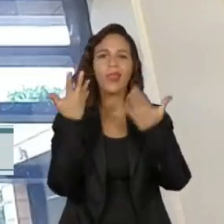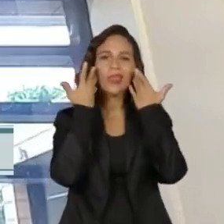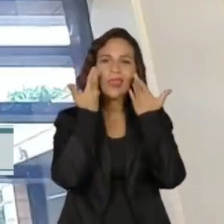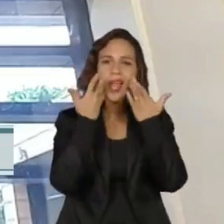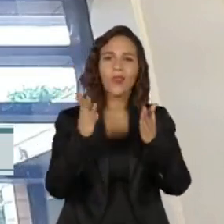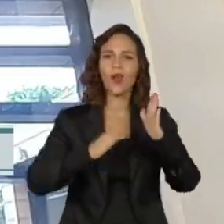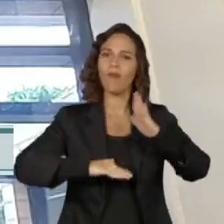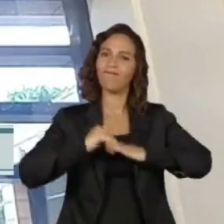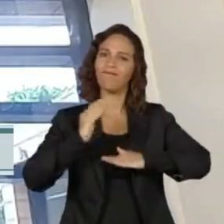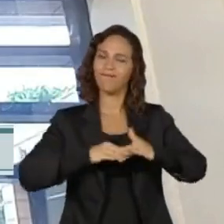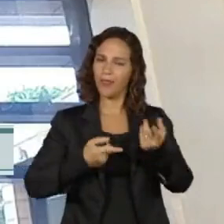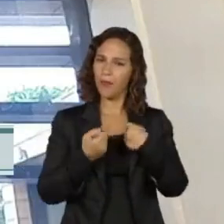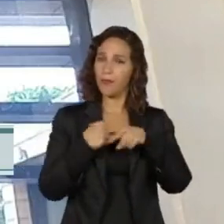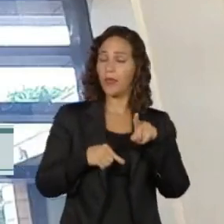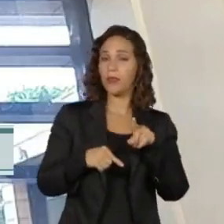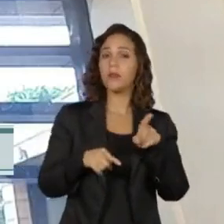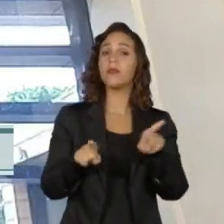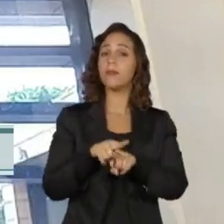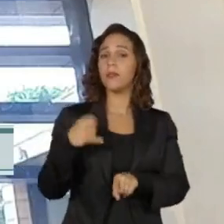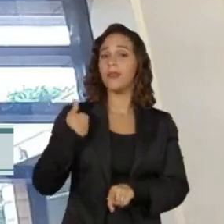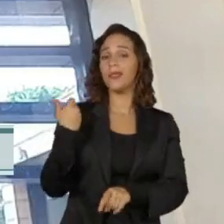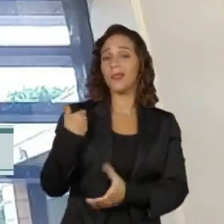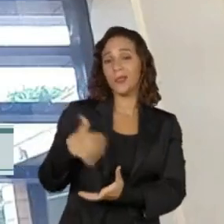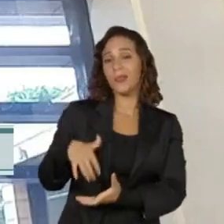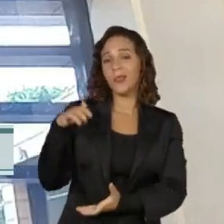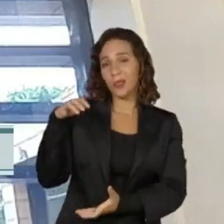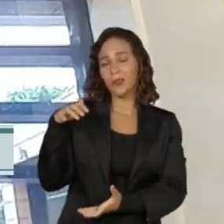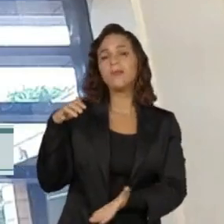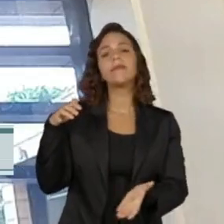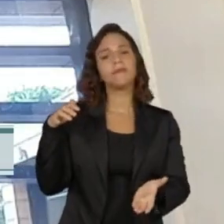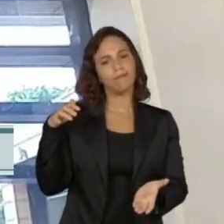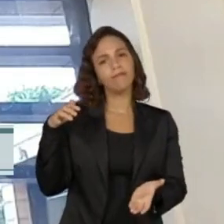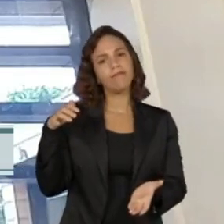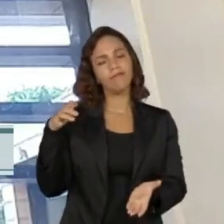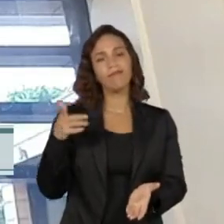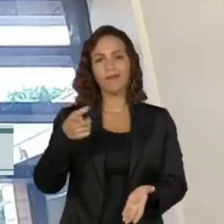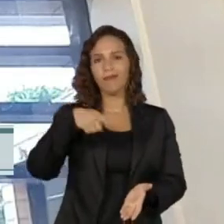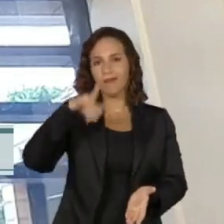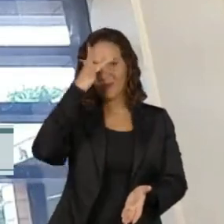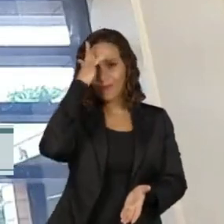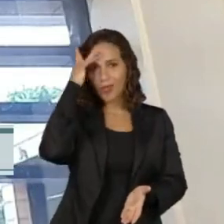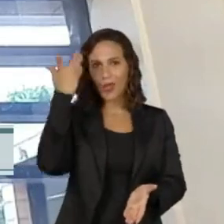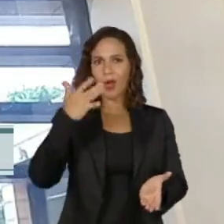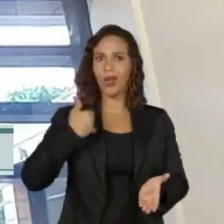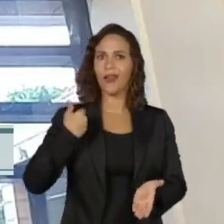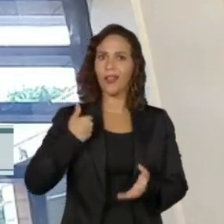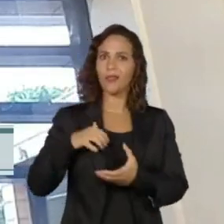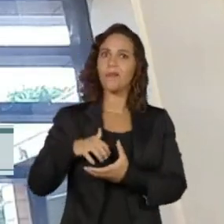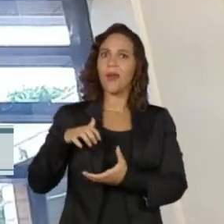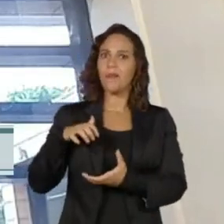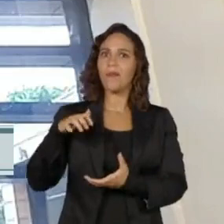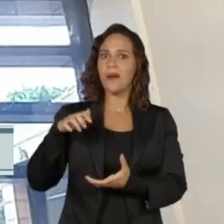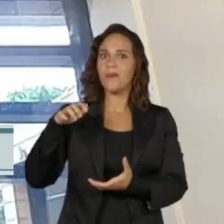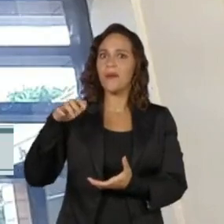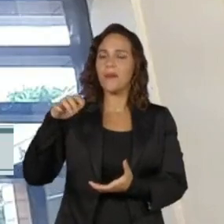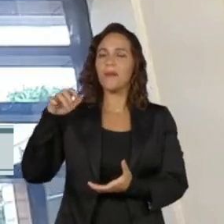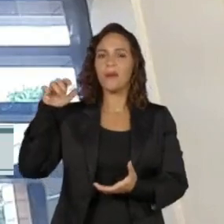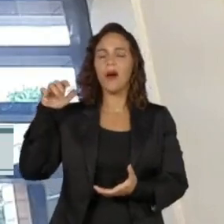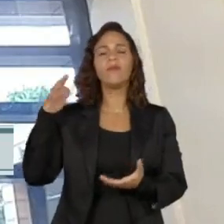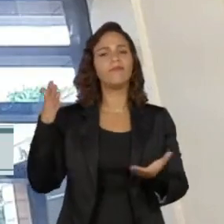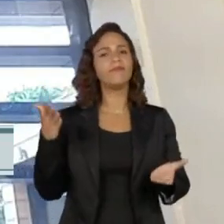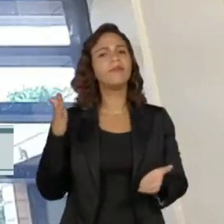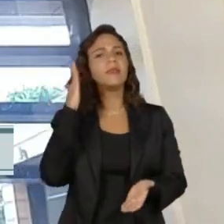suas habilidades. E vamos falar dos idosos também. A gente tem realmente essa questão do envelhecimento. E com a idade, a gente sabe